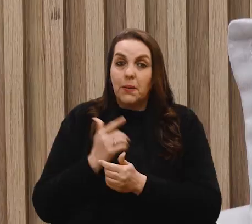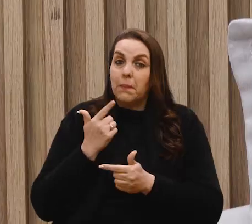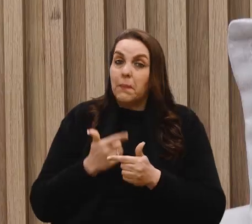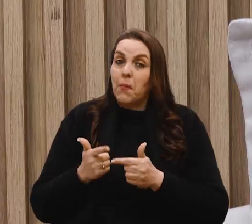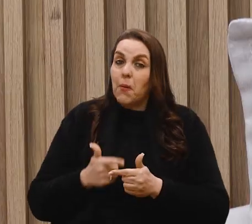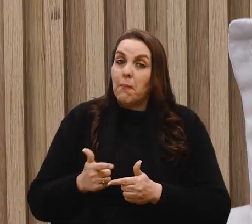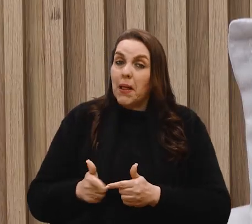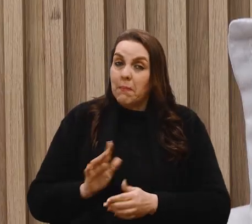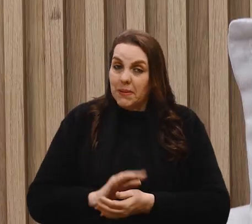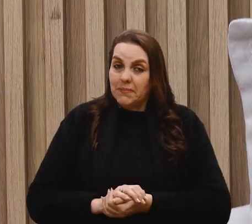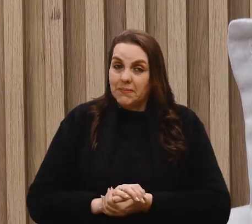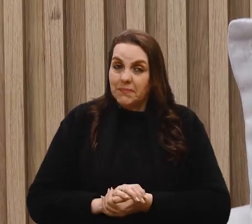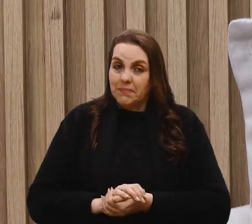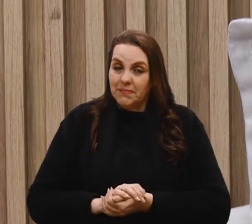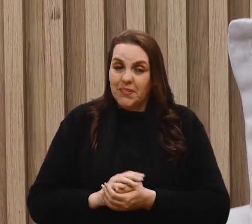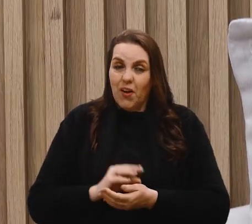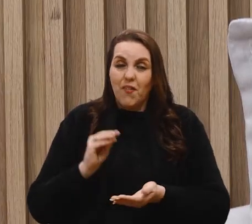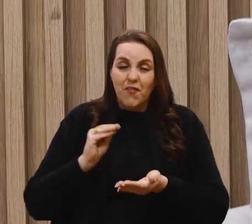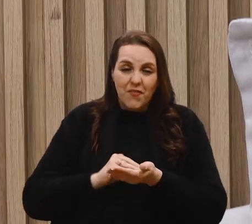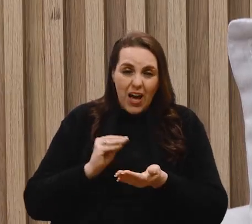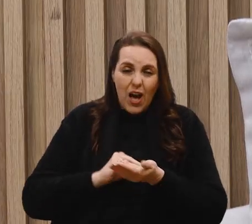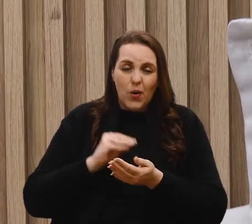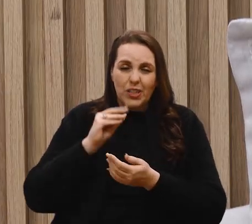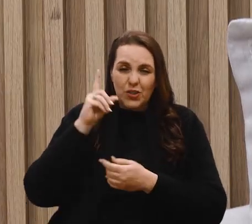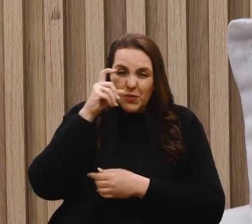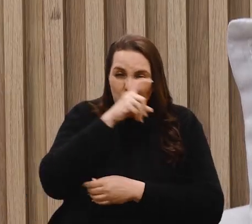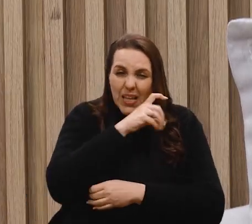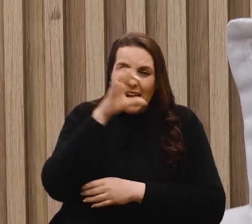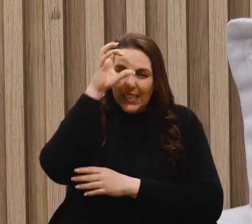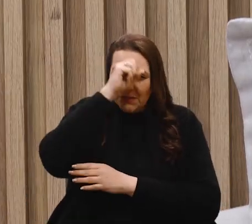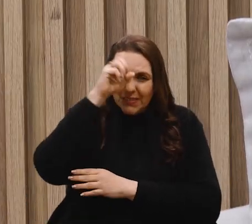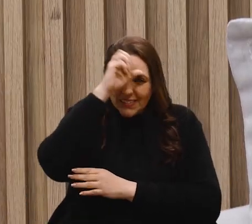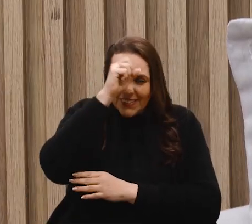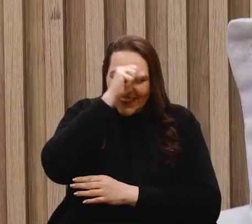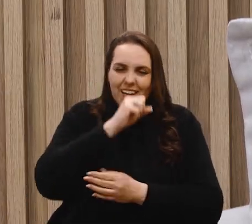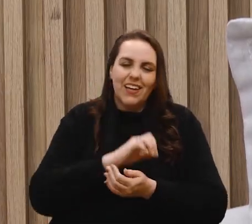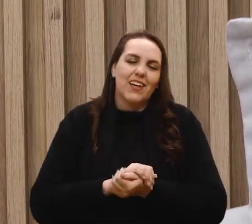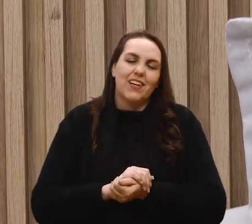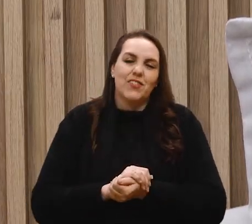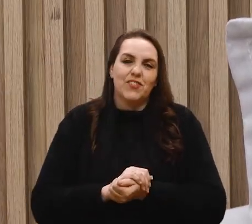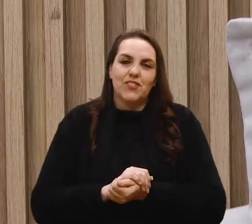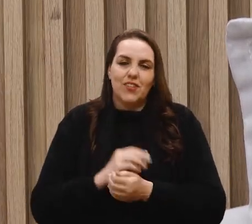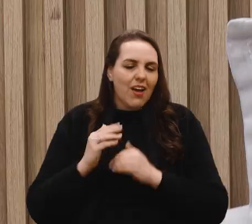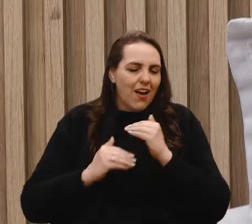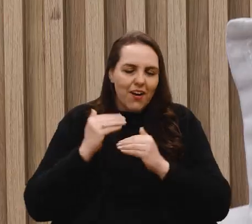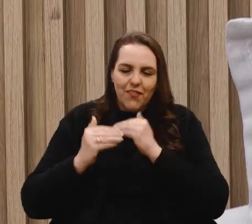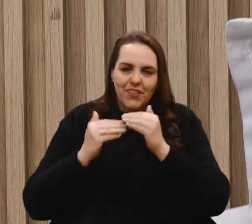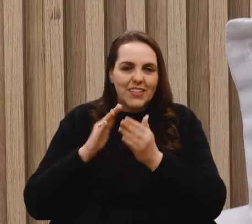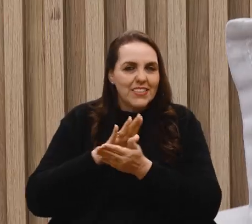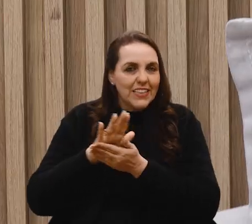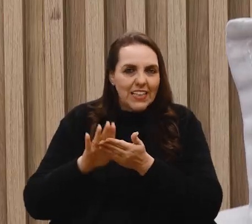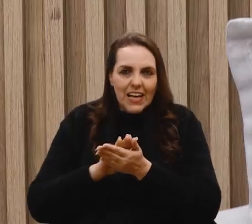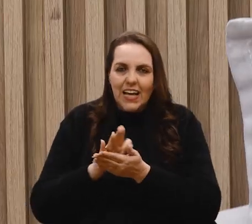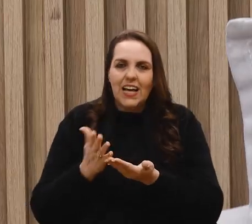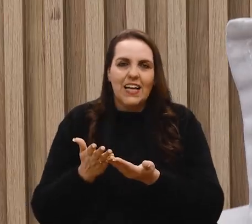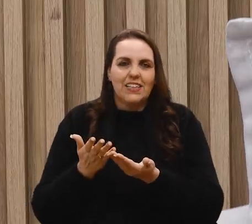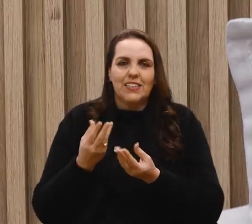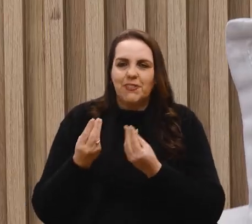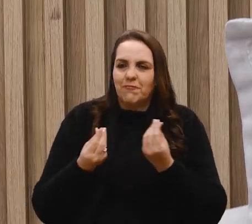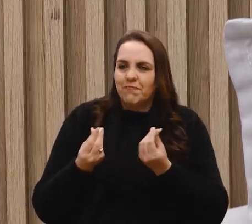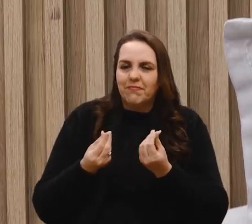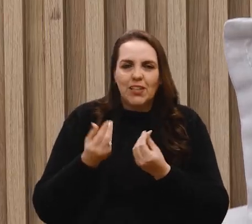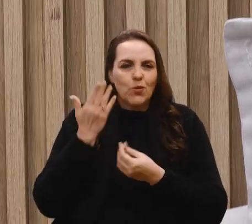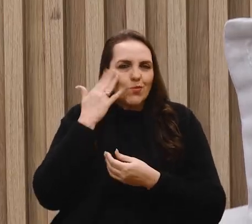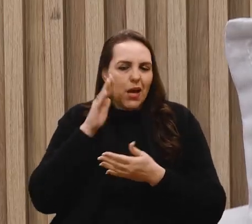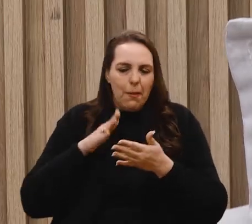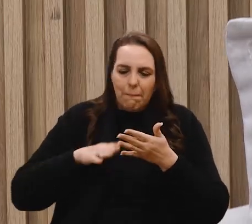problema. Déficit de aprendizagem, quando tem dificuldade, não avança, não sabe, não está no